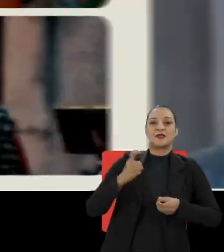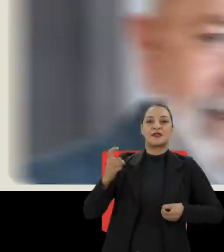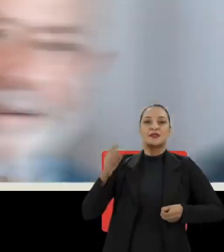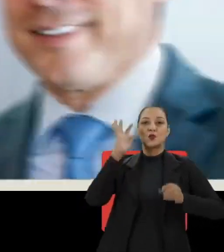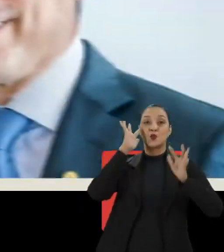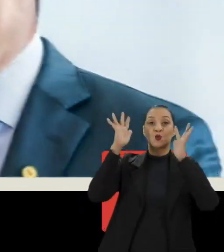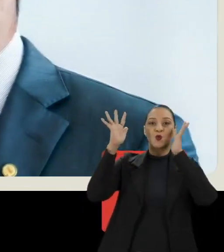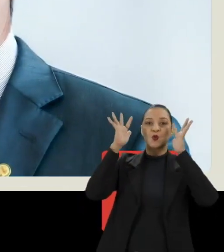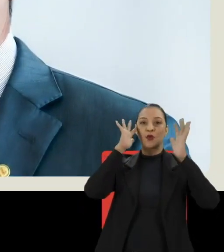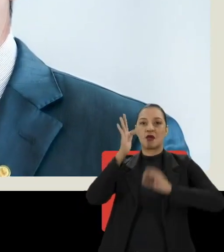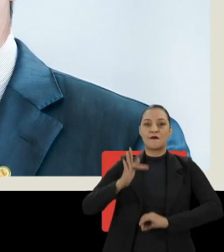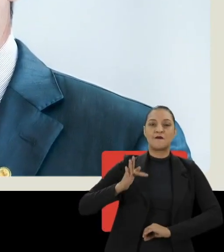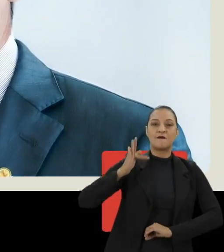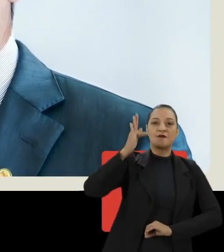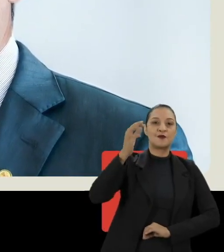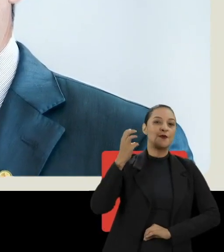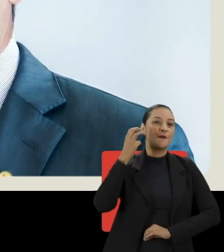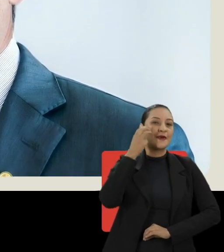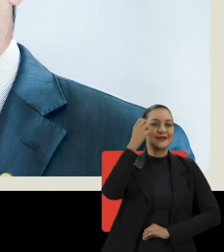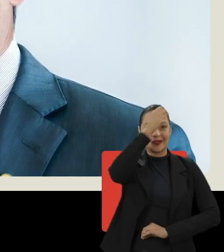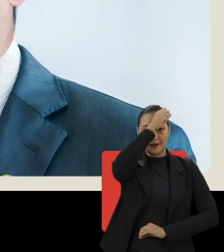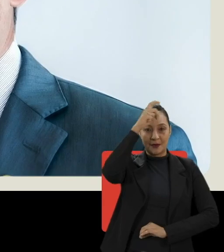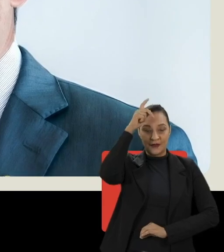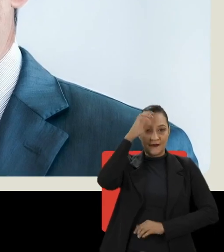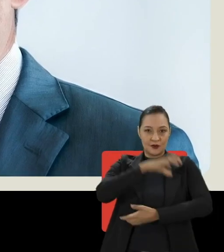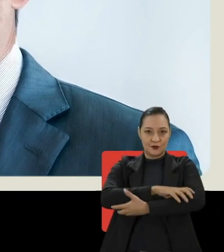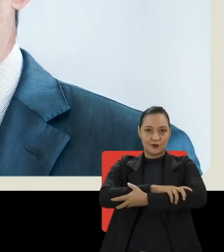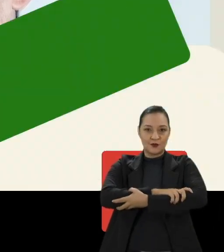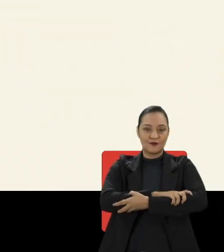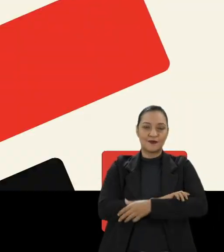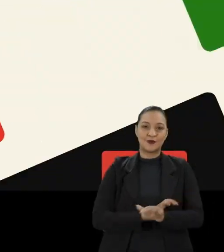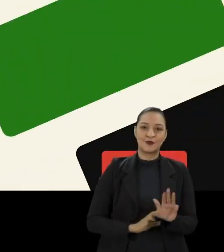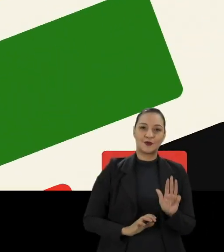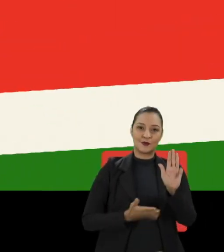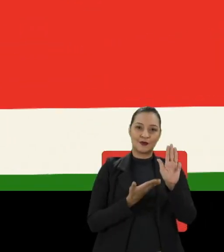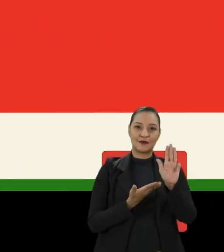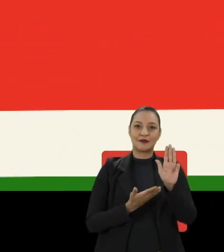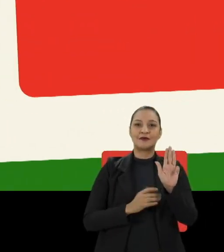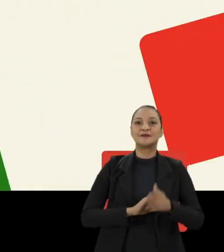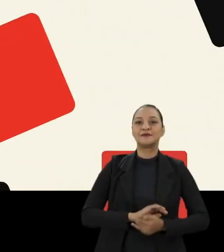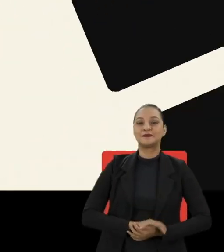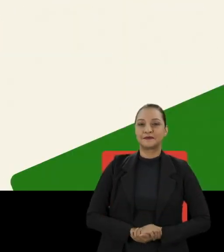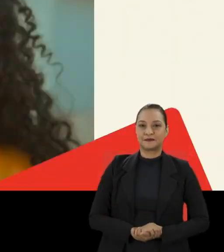Com Marcelo Prefeito ao lado do presidente Lula.